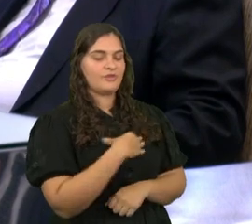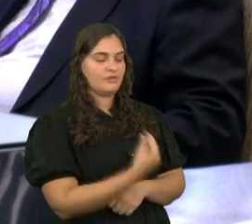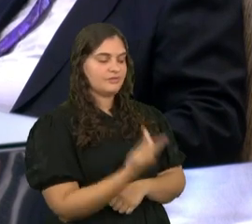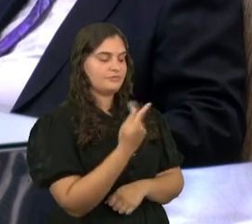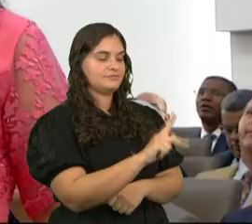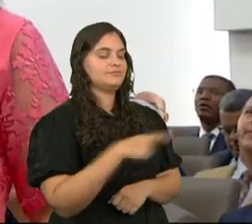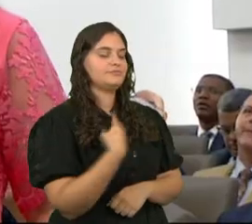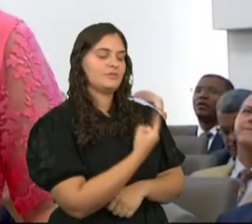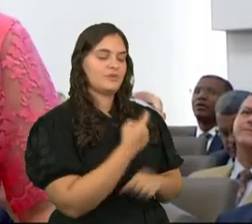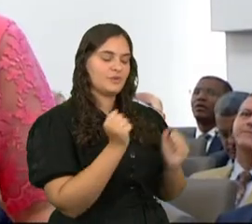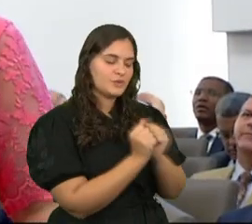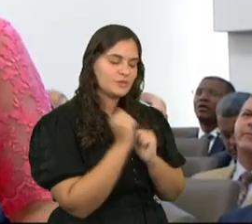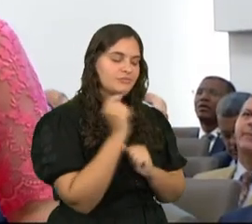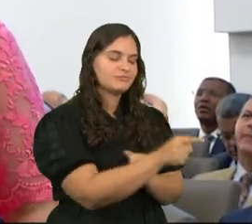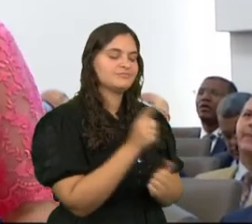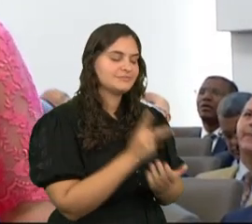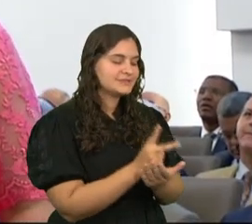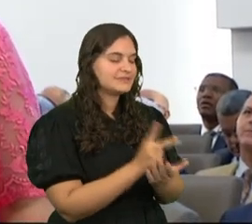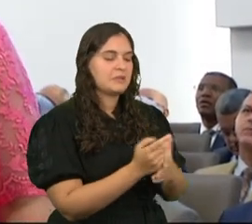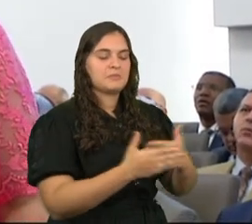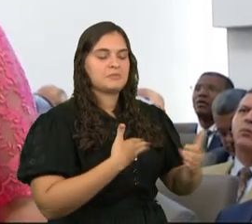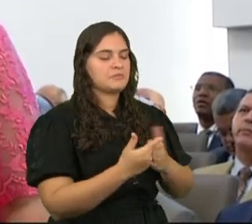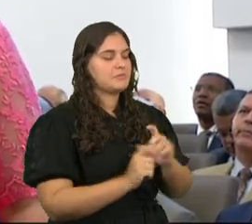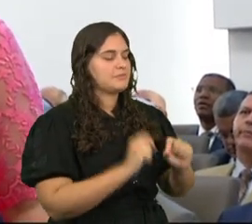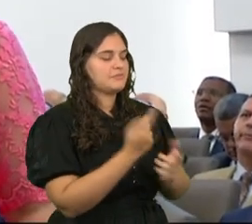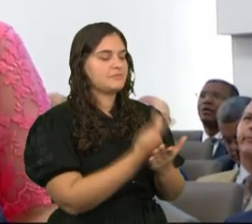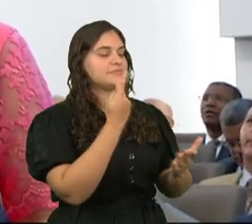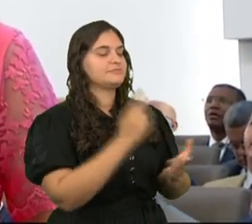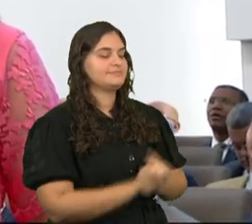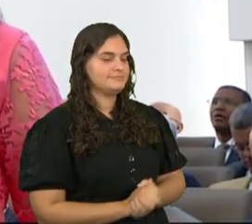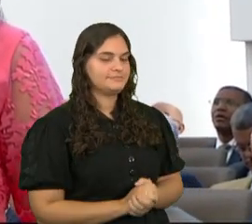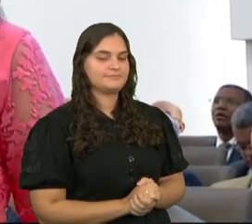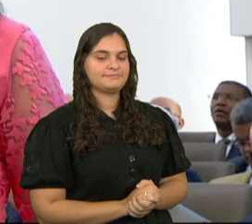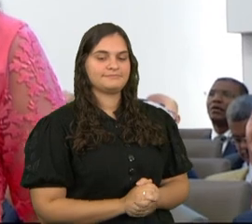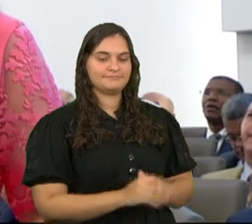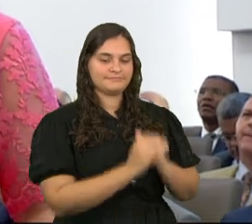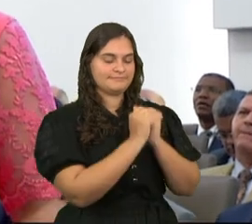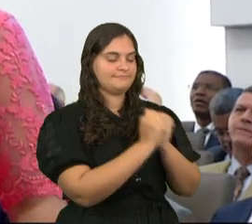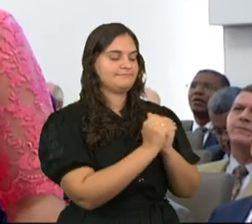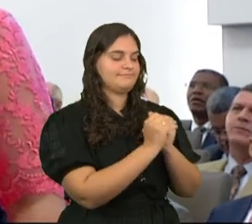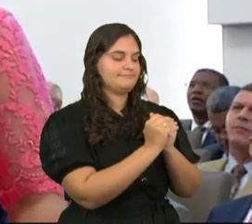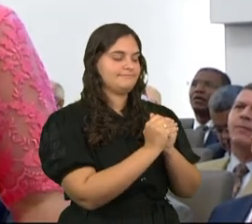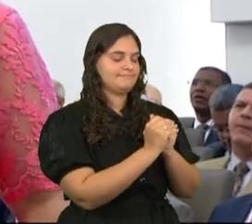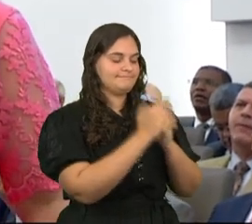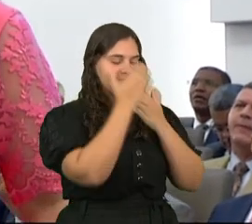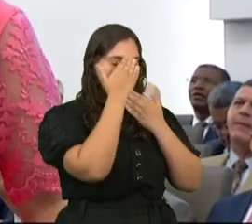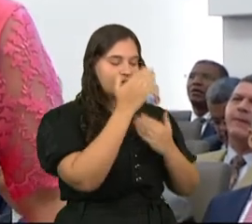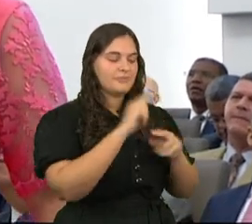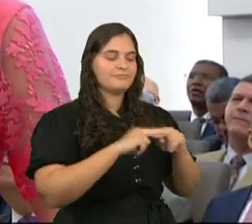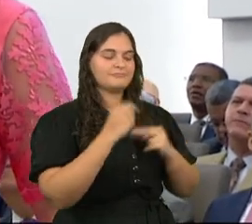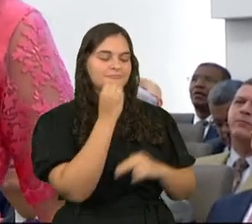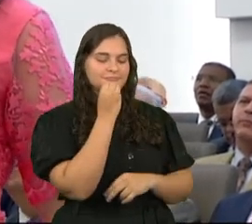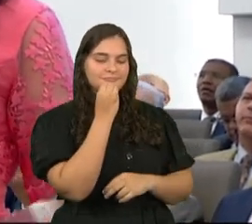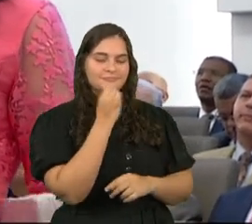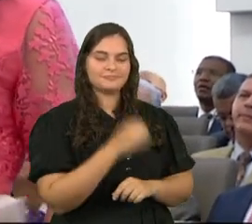que for, nós estamos aqui, abraçados com o Senhor. Amém. Deus abençoe, muito obrigado pela